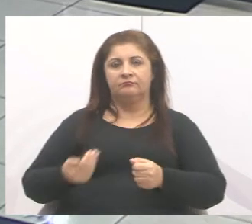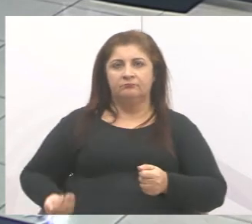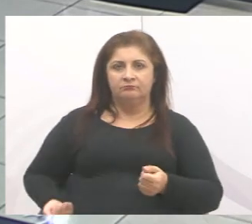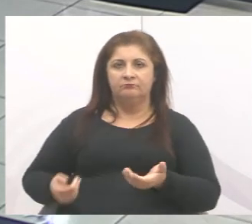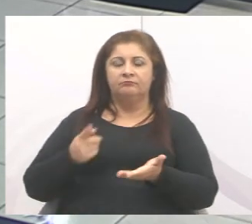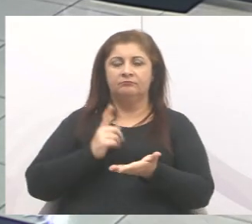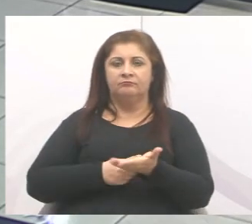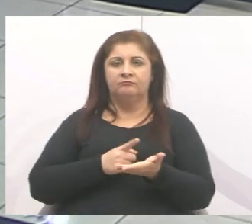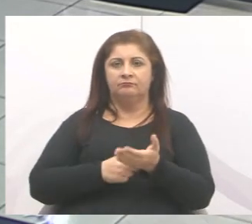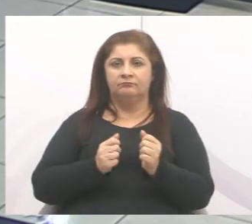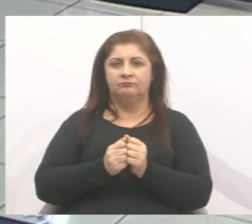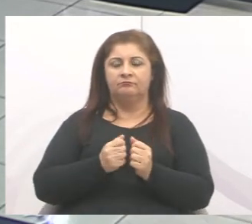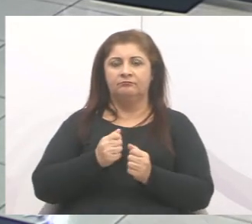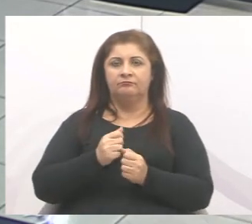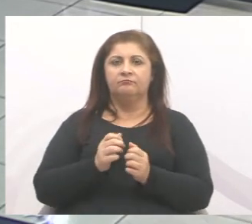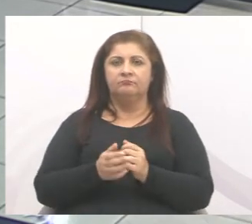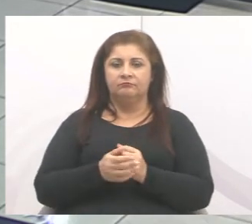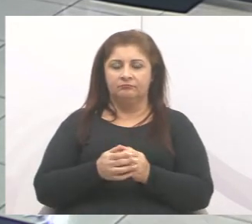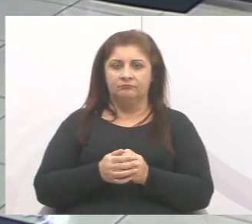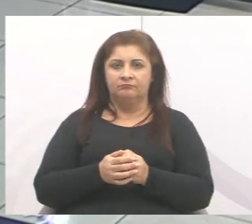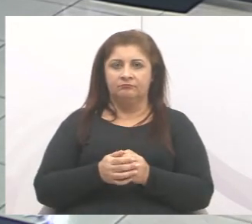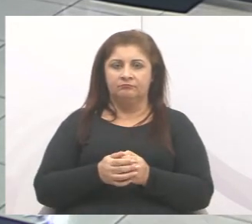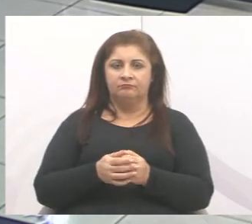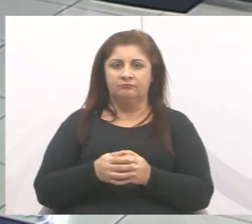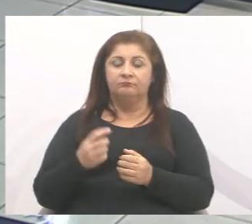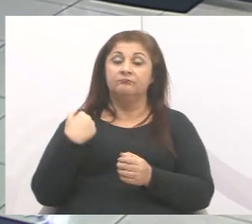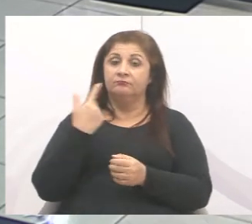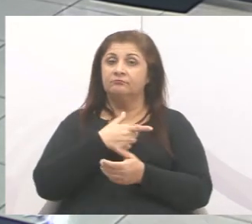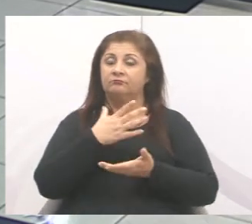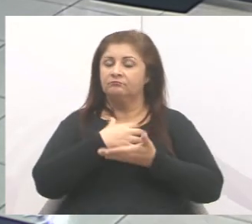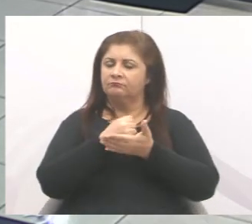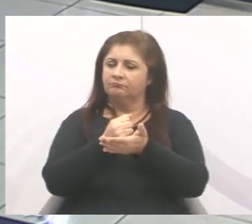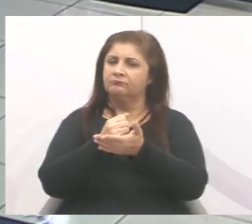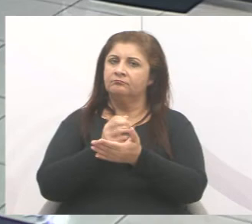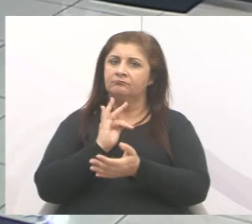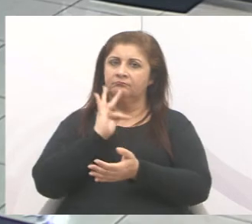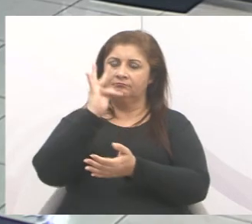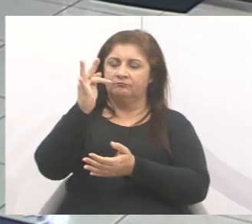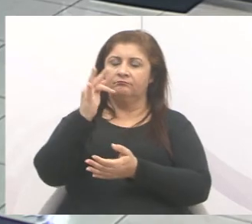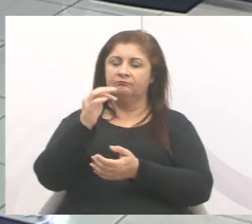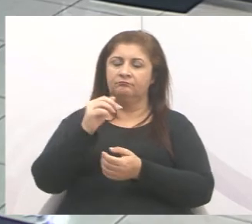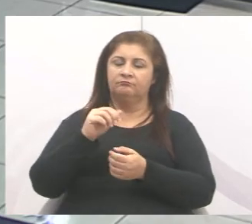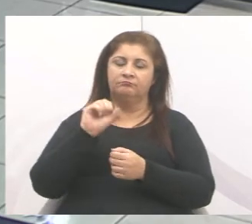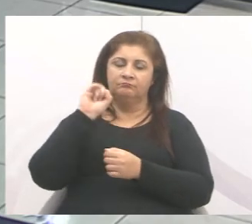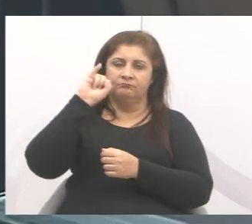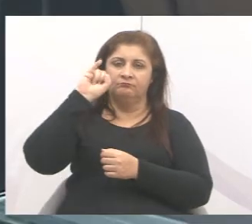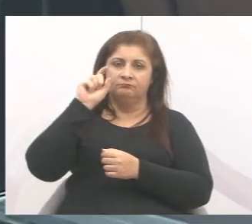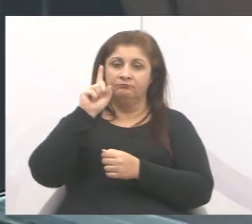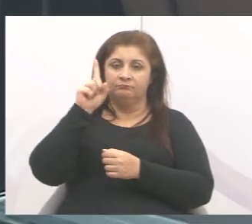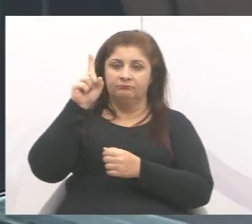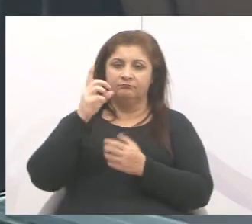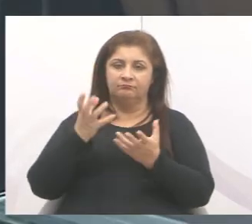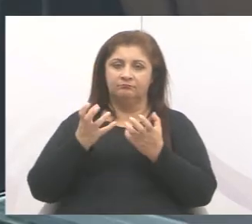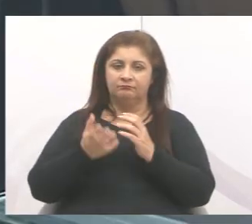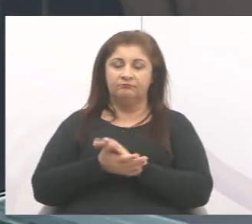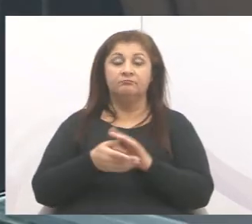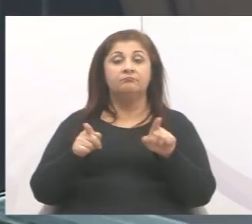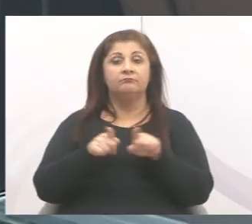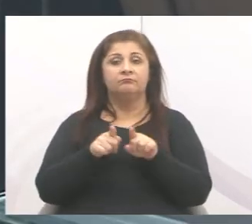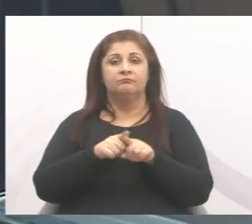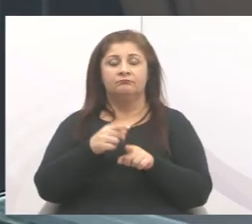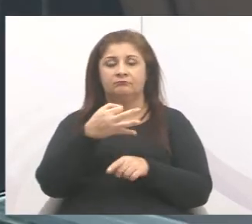compromisso que ele assumiu e que nós iremos levar isso adiante, se Deus quiser. Agora, eu sugiro